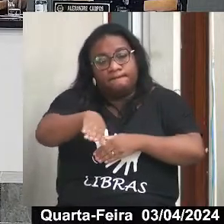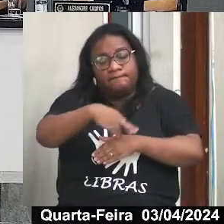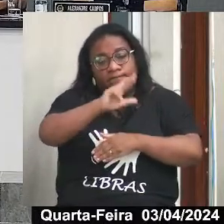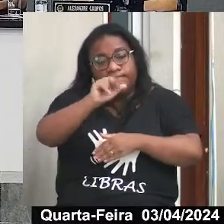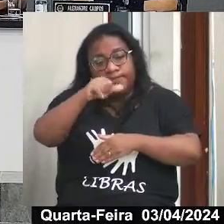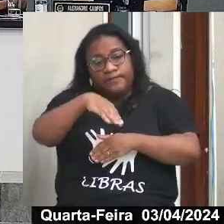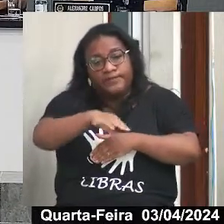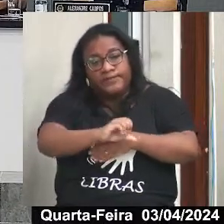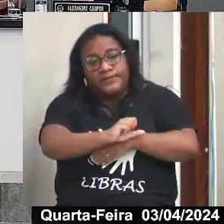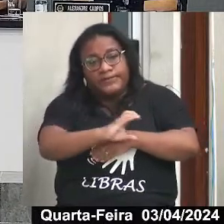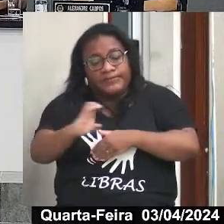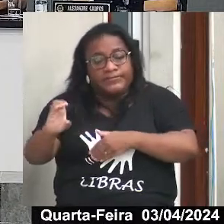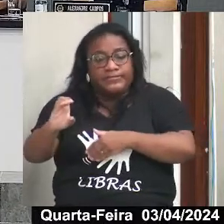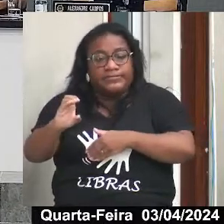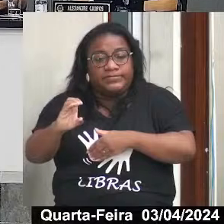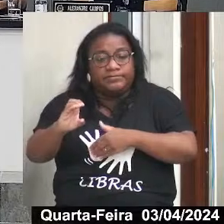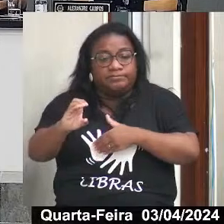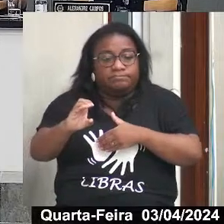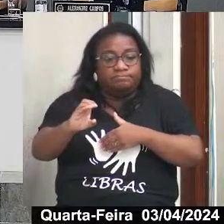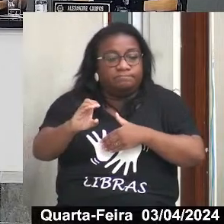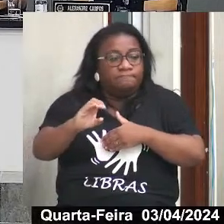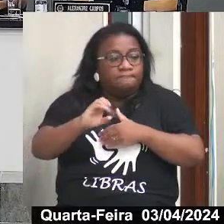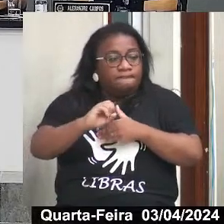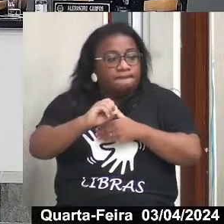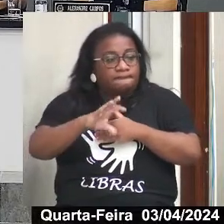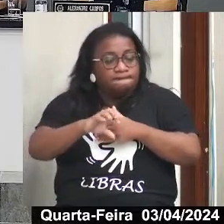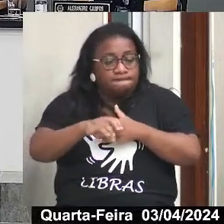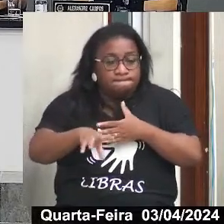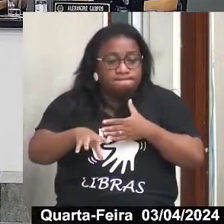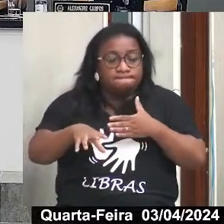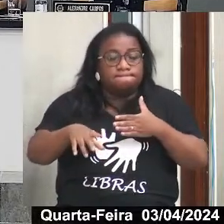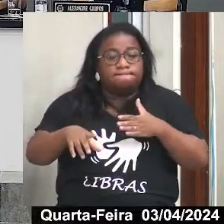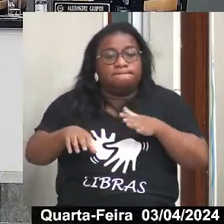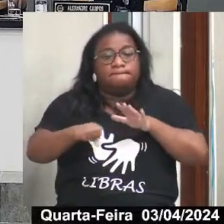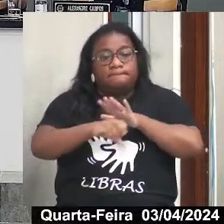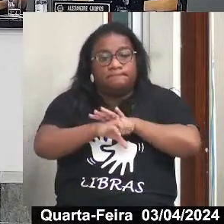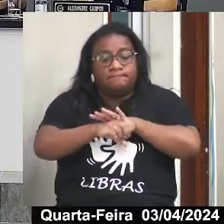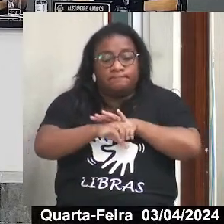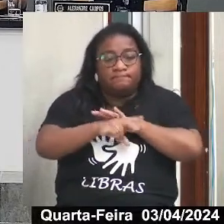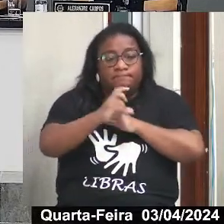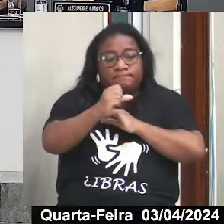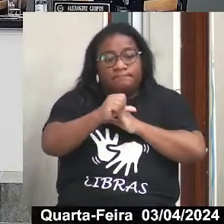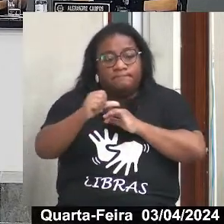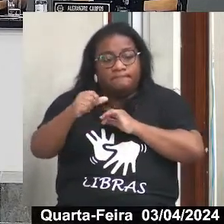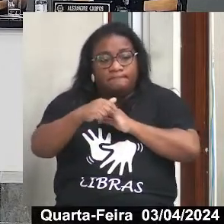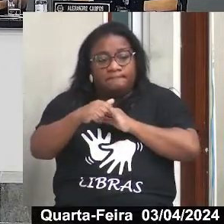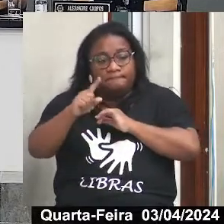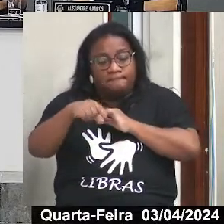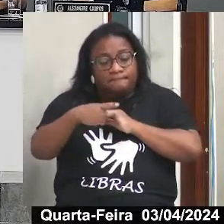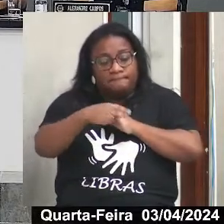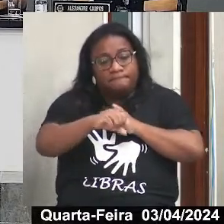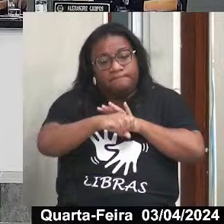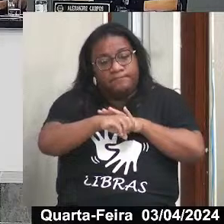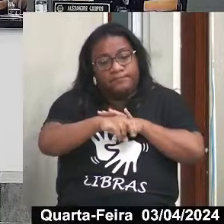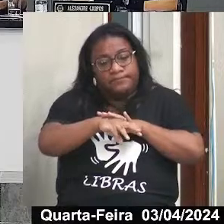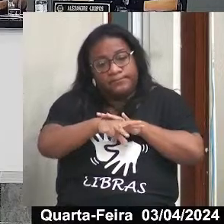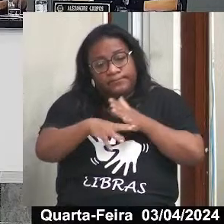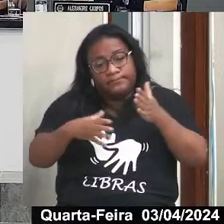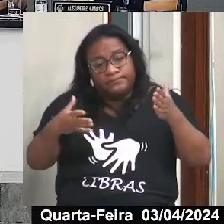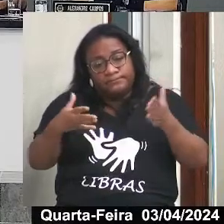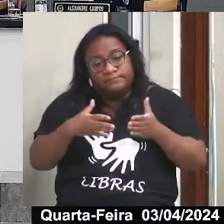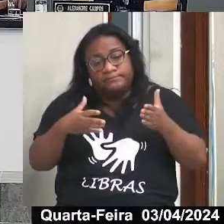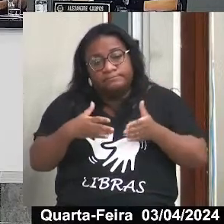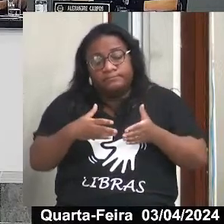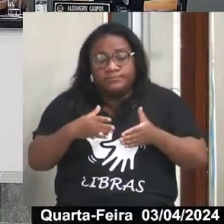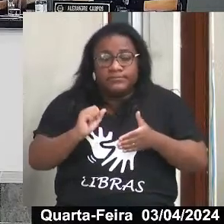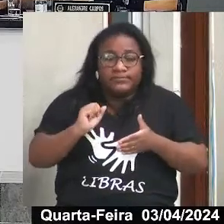rua Renascer, no terreno público, frente ao número 2. Indicação 97/24. Indica ao chefe de poder